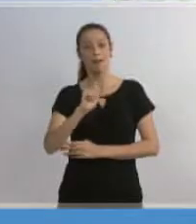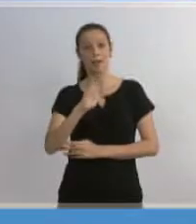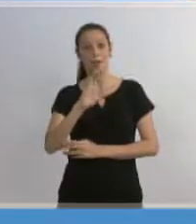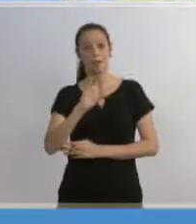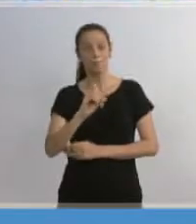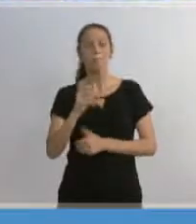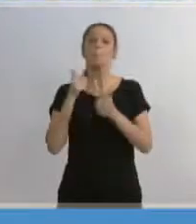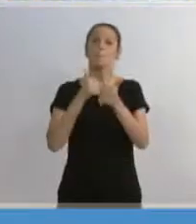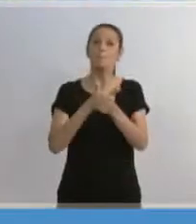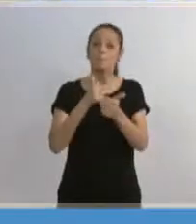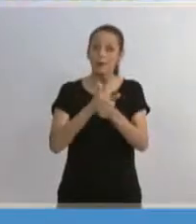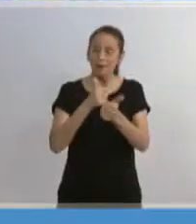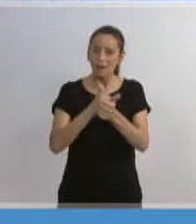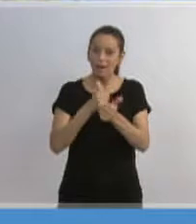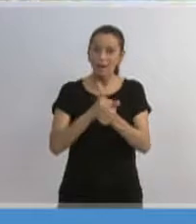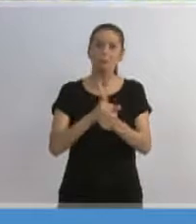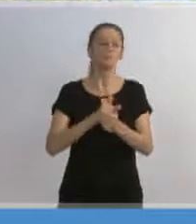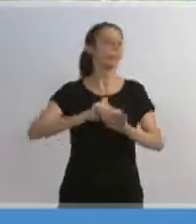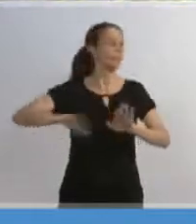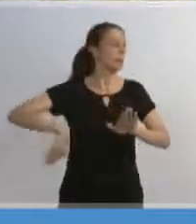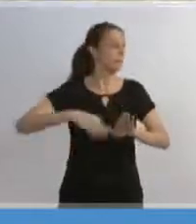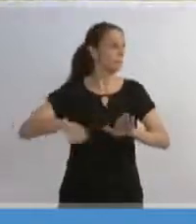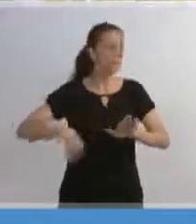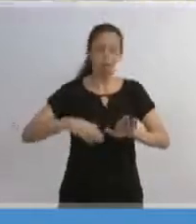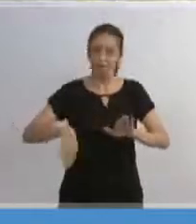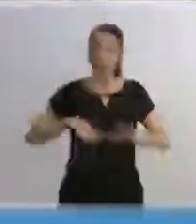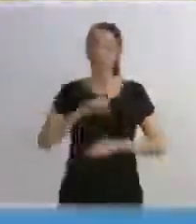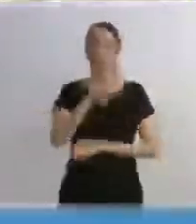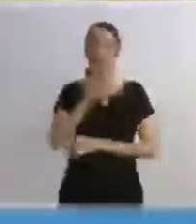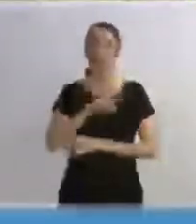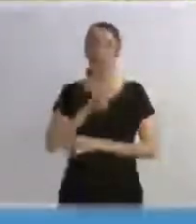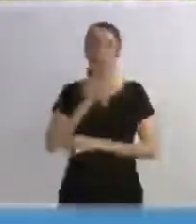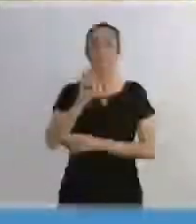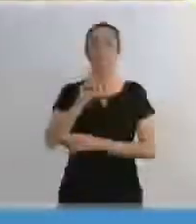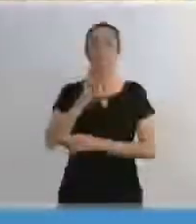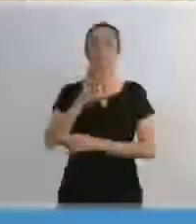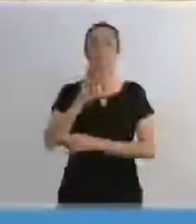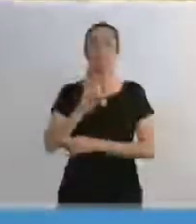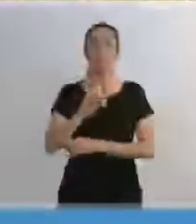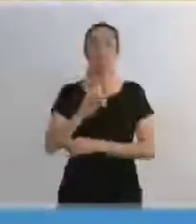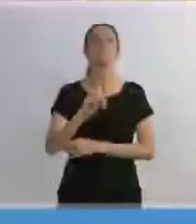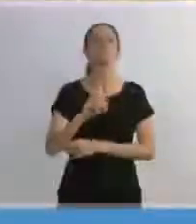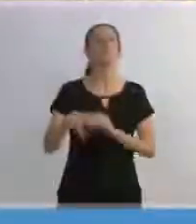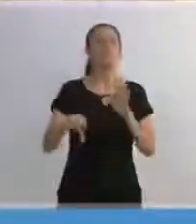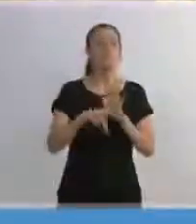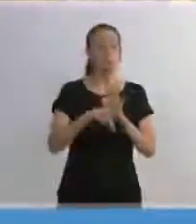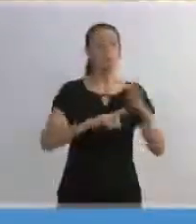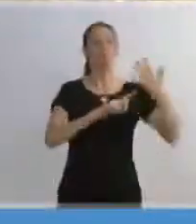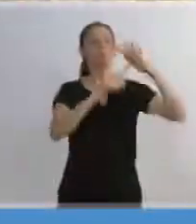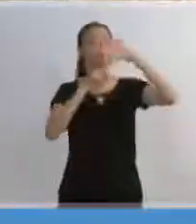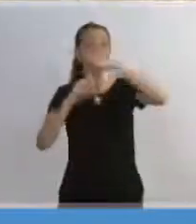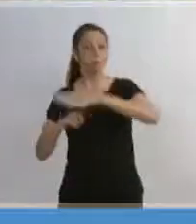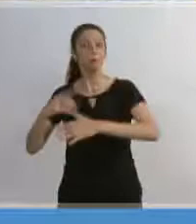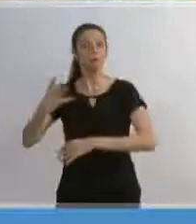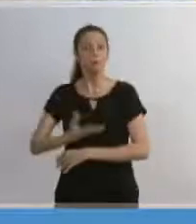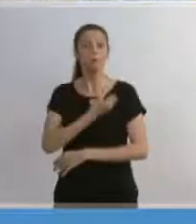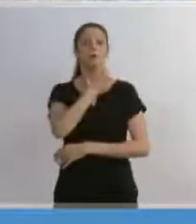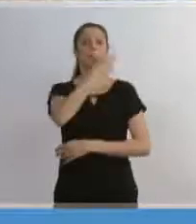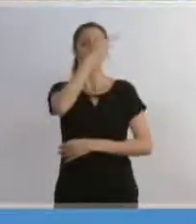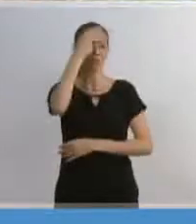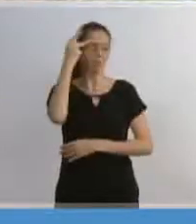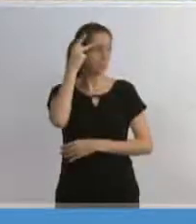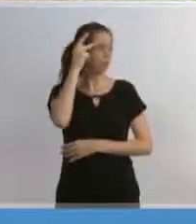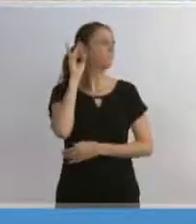Zimbros, um resgate que o Arcanjo fez. Gostaria que vocês dissessem aqui, eu falei disso daí,